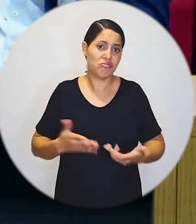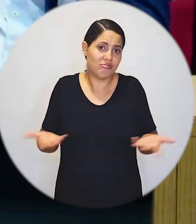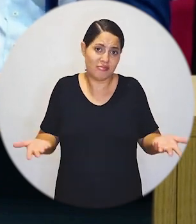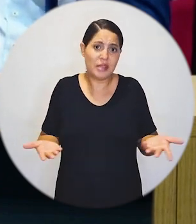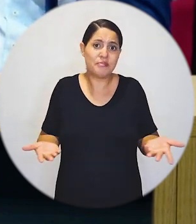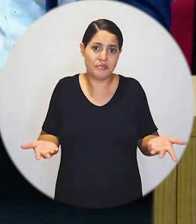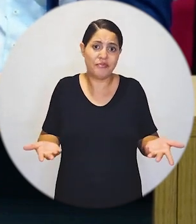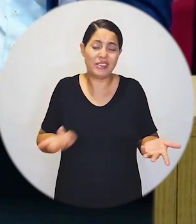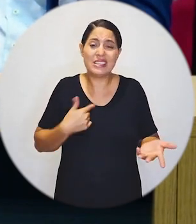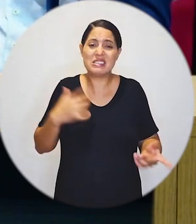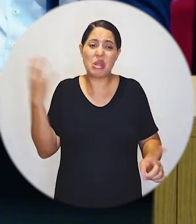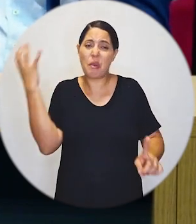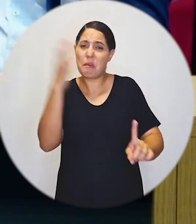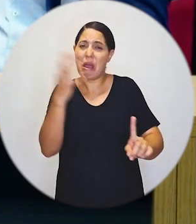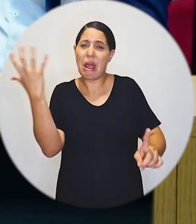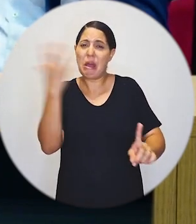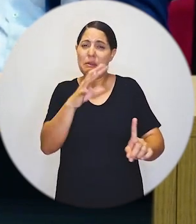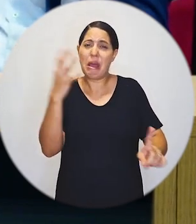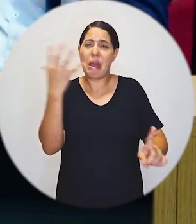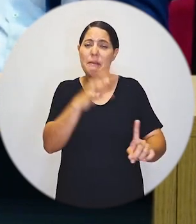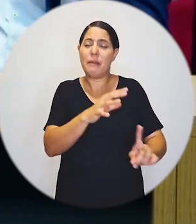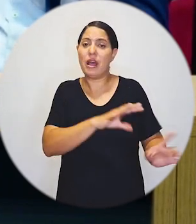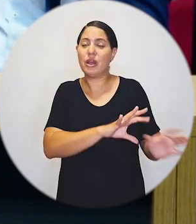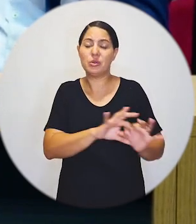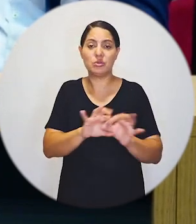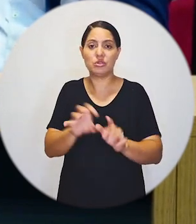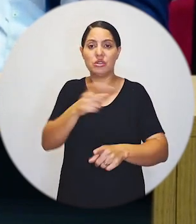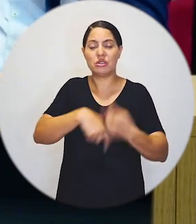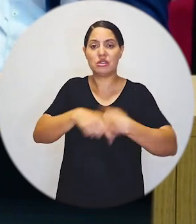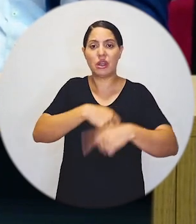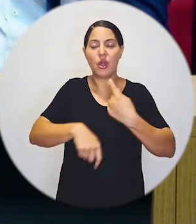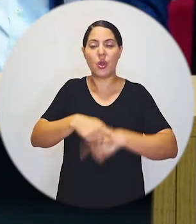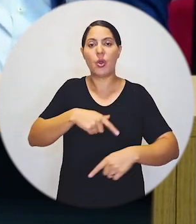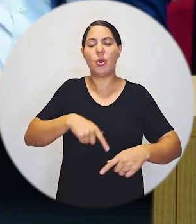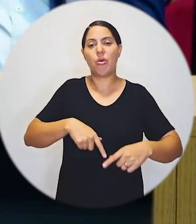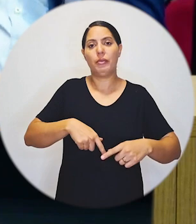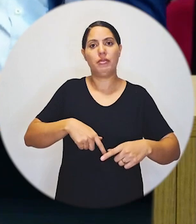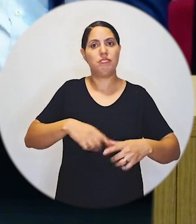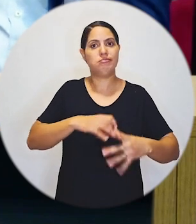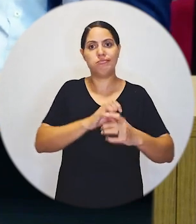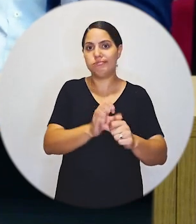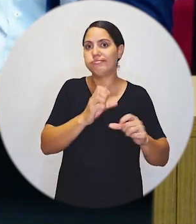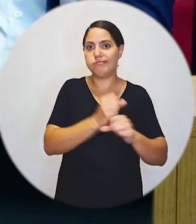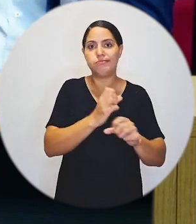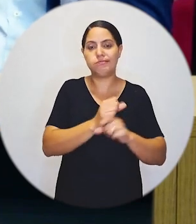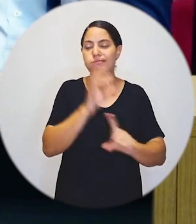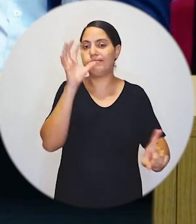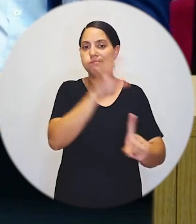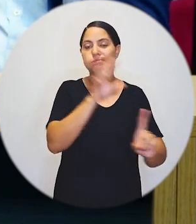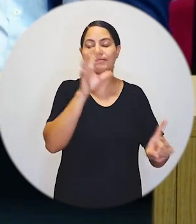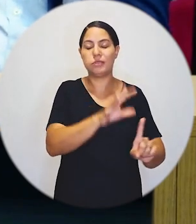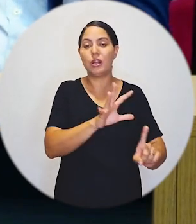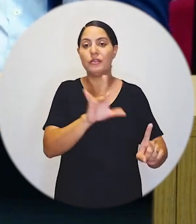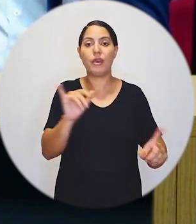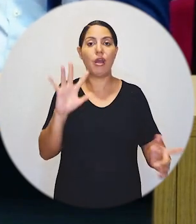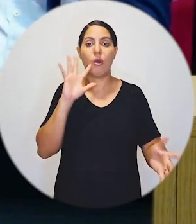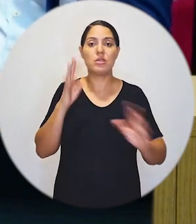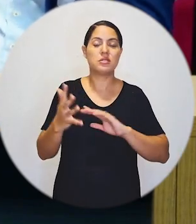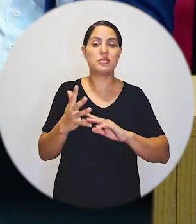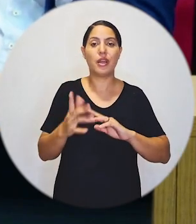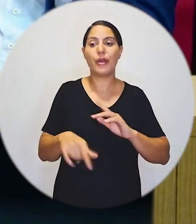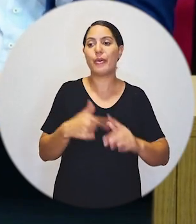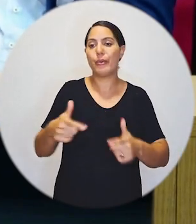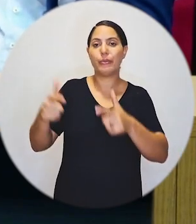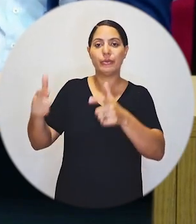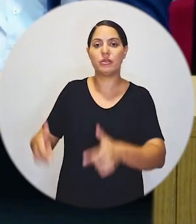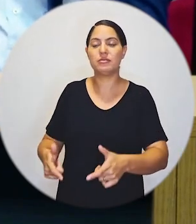e se eu começo a interferir muito drasticamente na economia do mercado, isso vai vazar como água, né? Essa resiliência que tem vai vazar